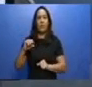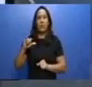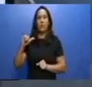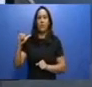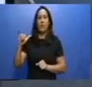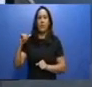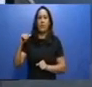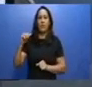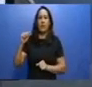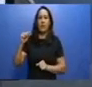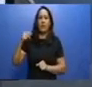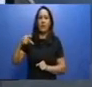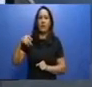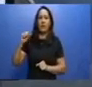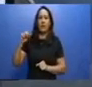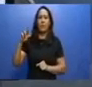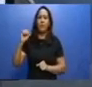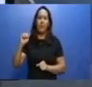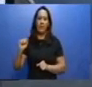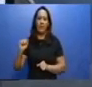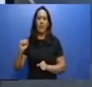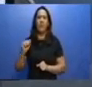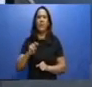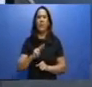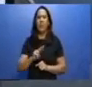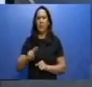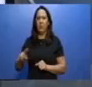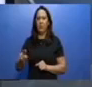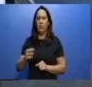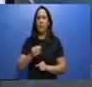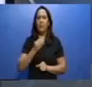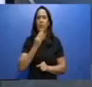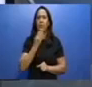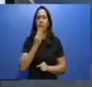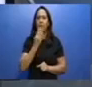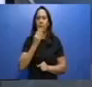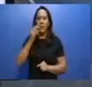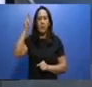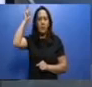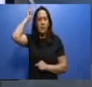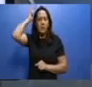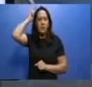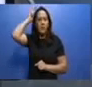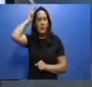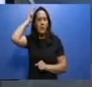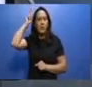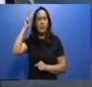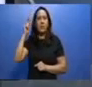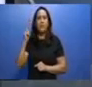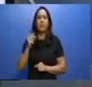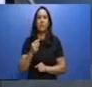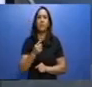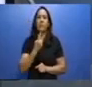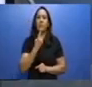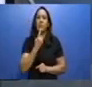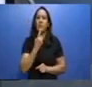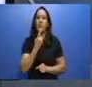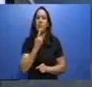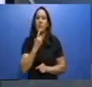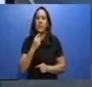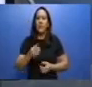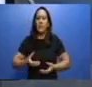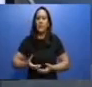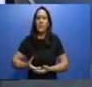Iaparaixi é um símbolo tupi-guarani. Vocês estão percebendo que são cestos feitos com